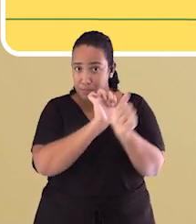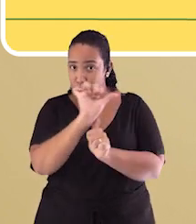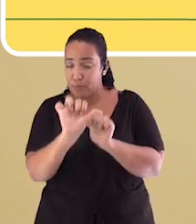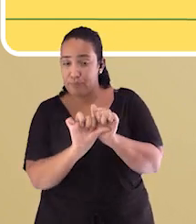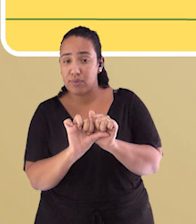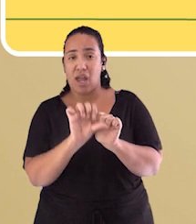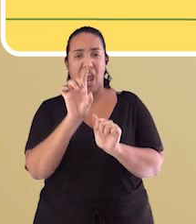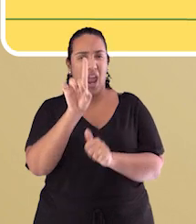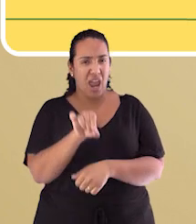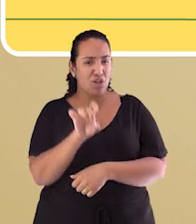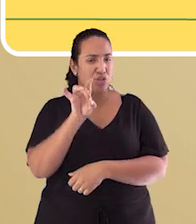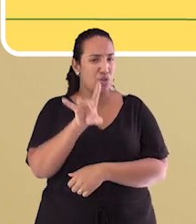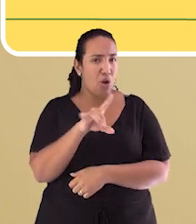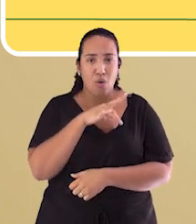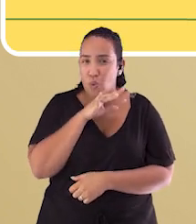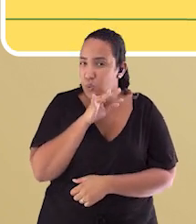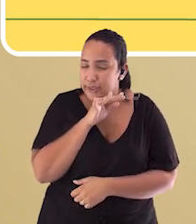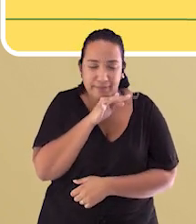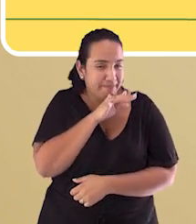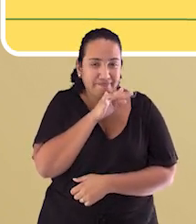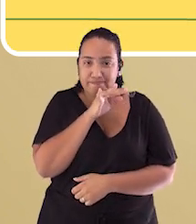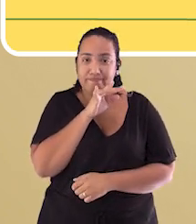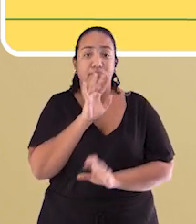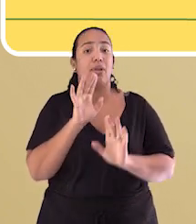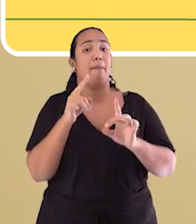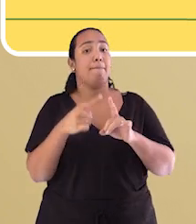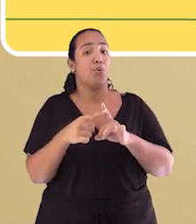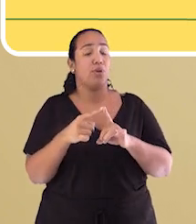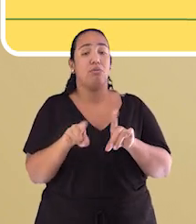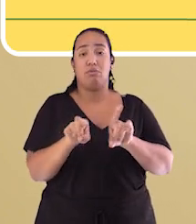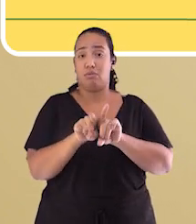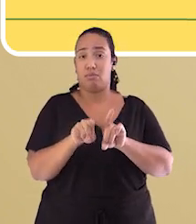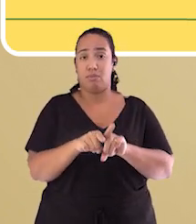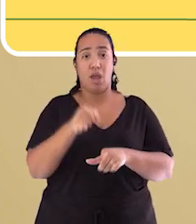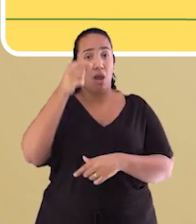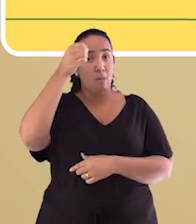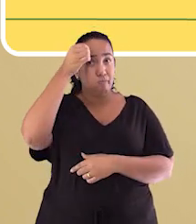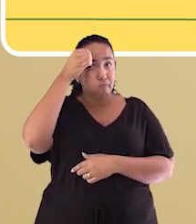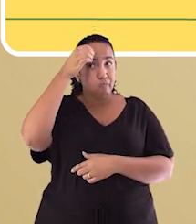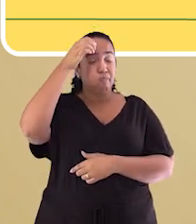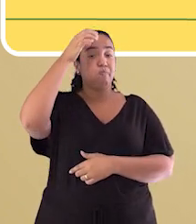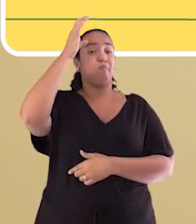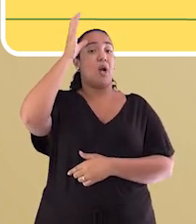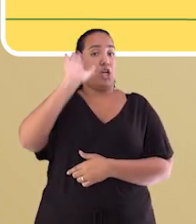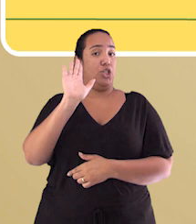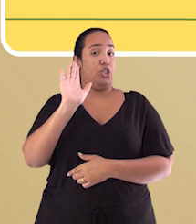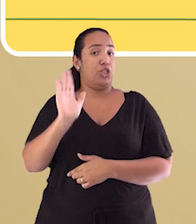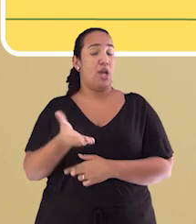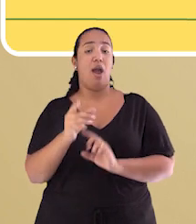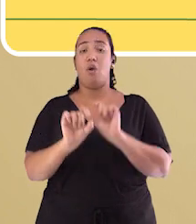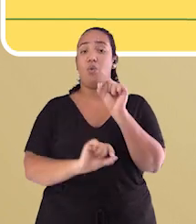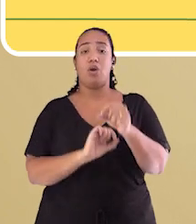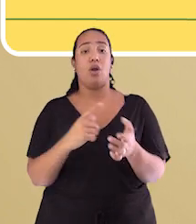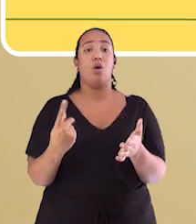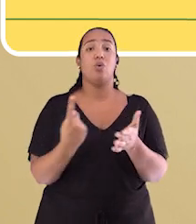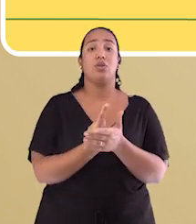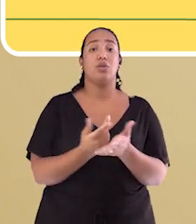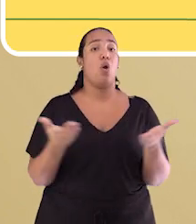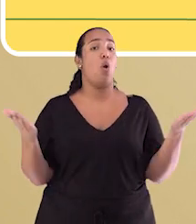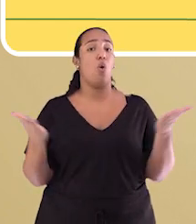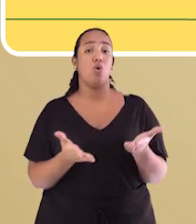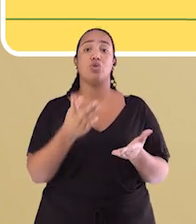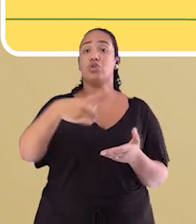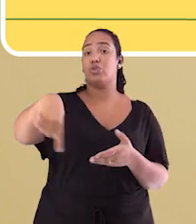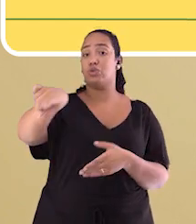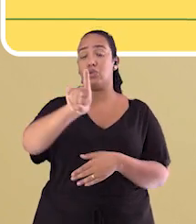apenas modificações ruins, pois através dos conhecimentos adquiridos ao decorrer dos séculos, foram possíveis